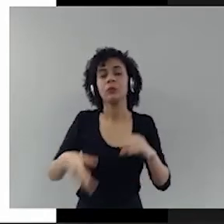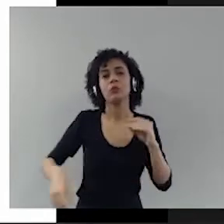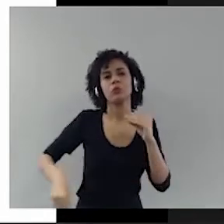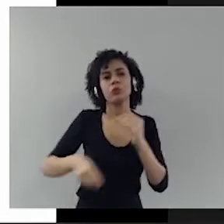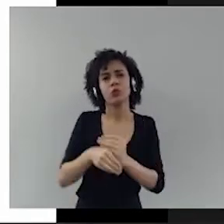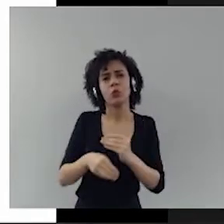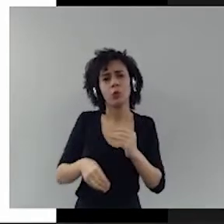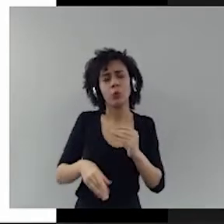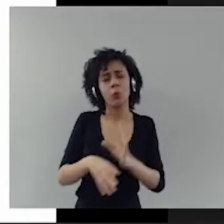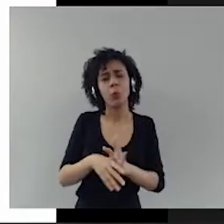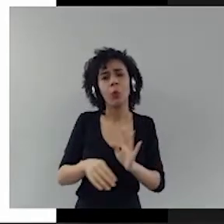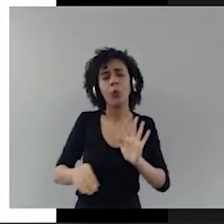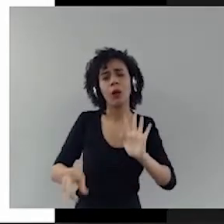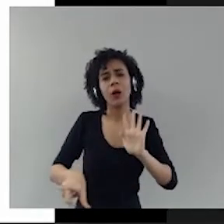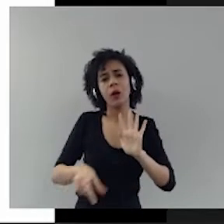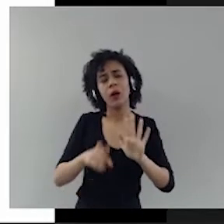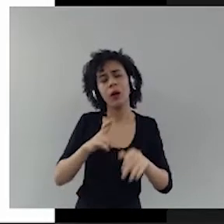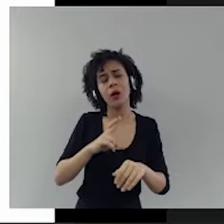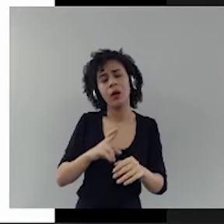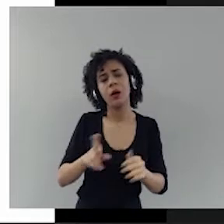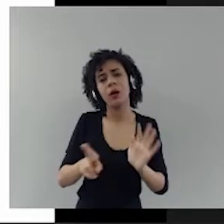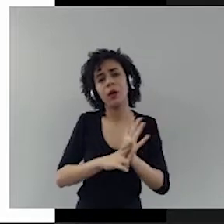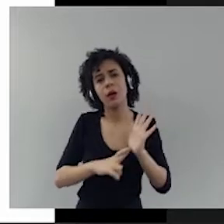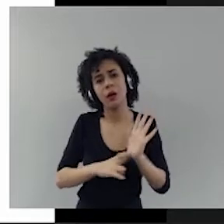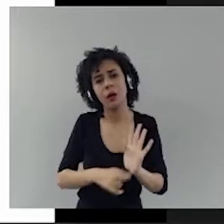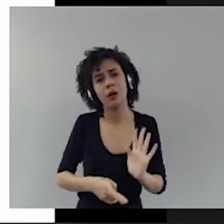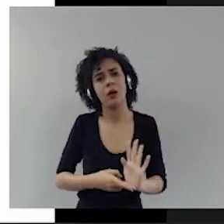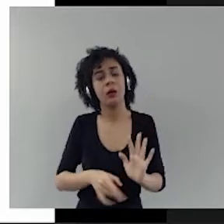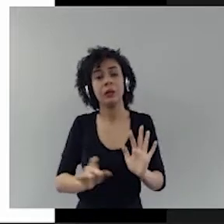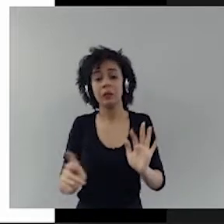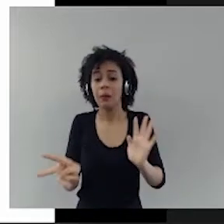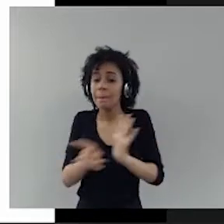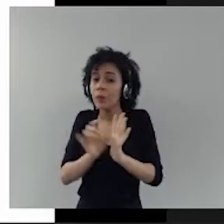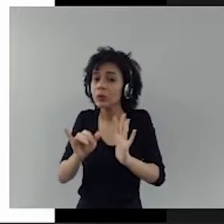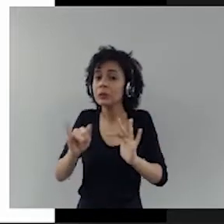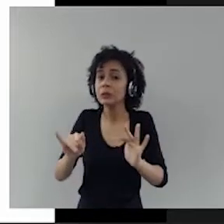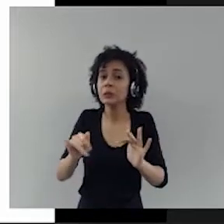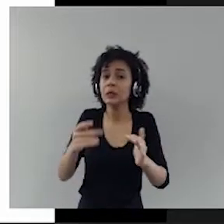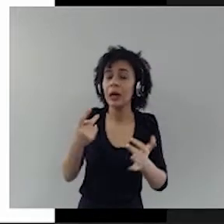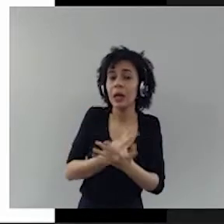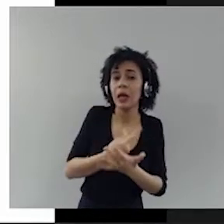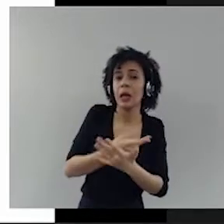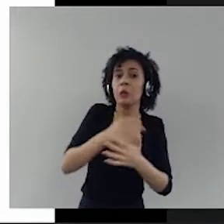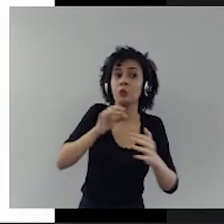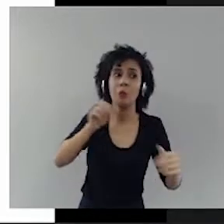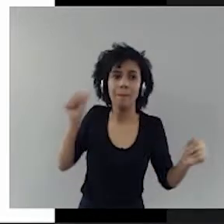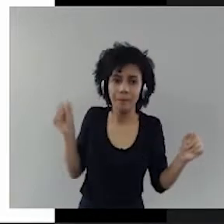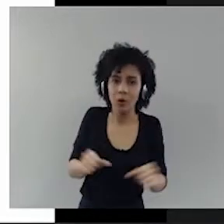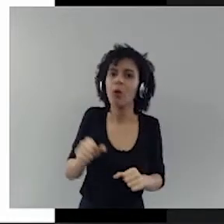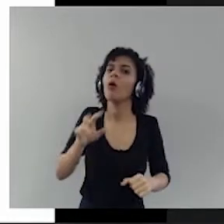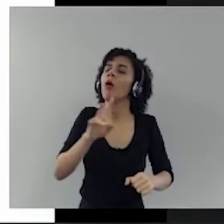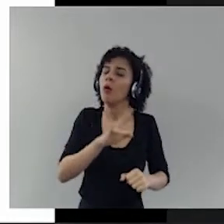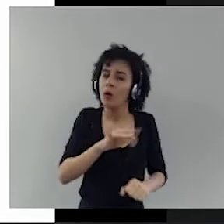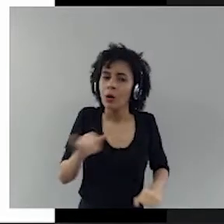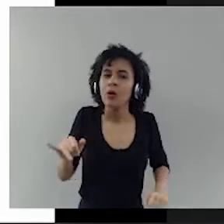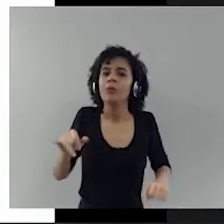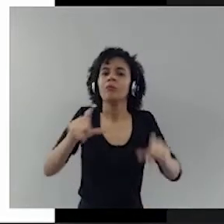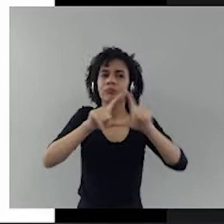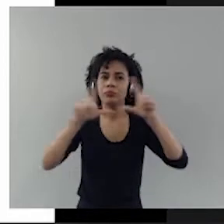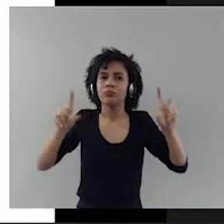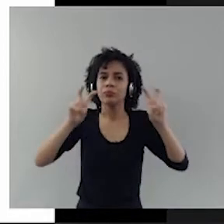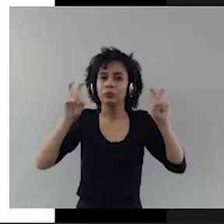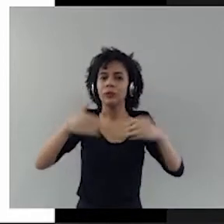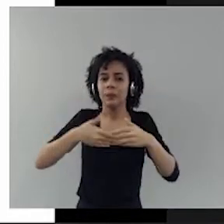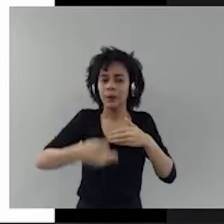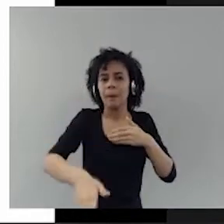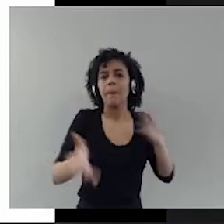instituiu uma regra uma restrição à responsabilização apenas os casos de dolo ou erro grosseiro isso será objeto também de um painel